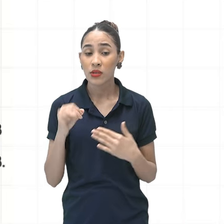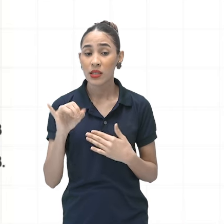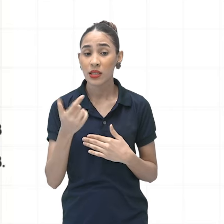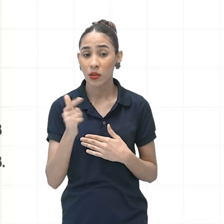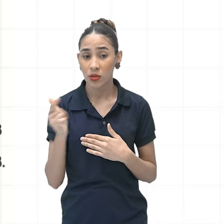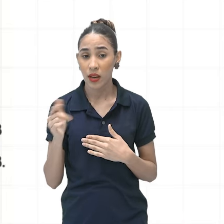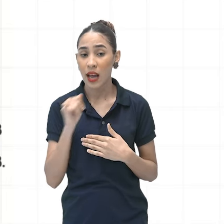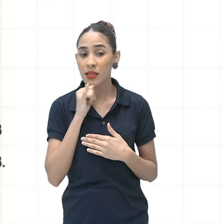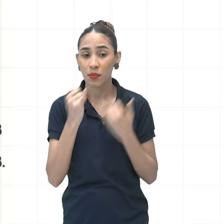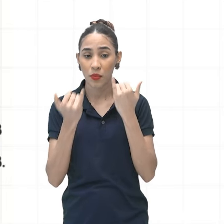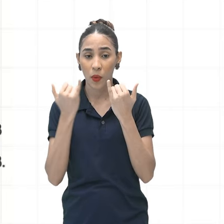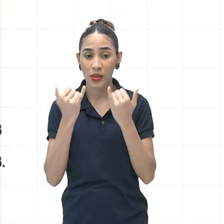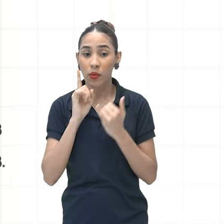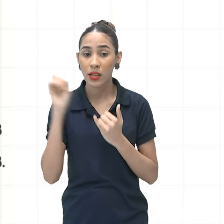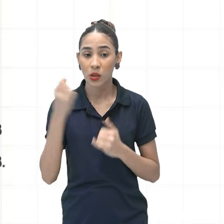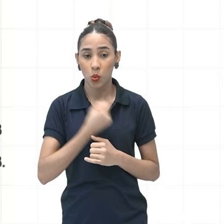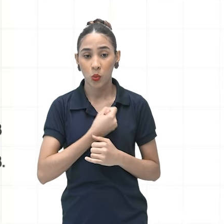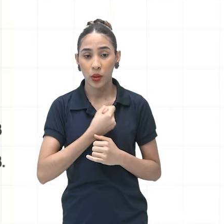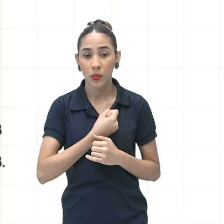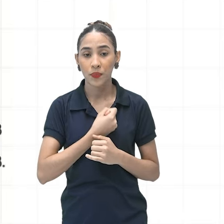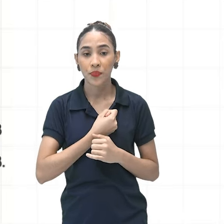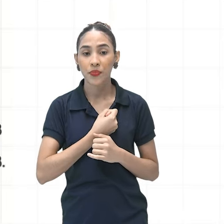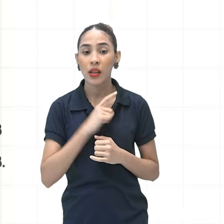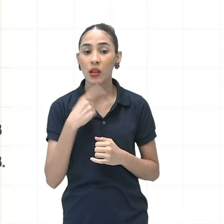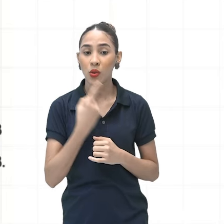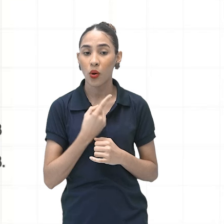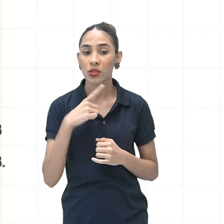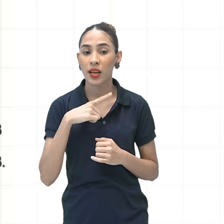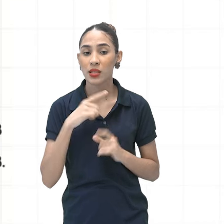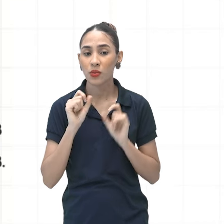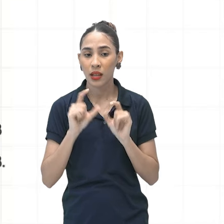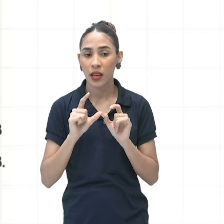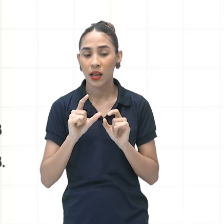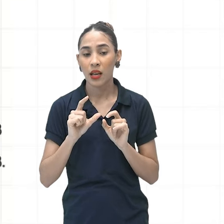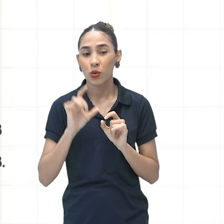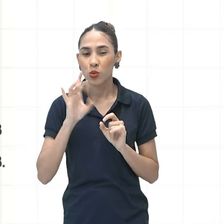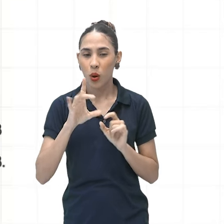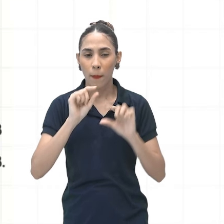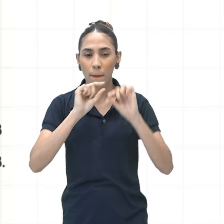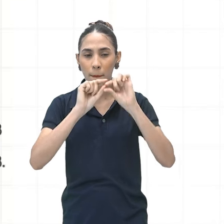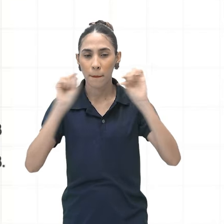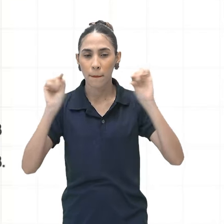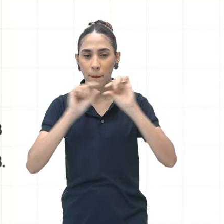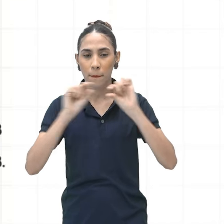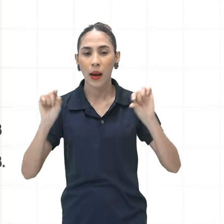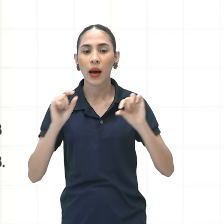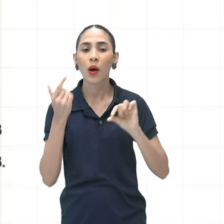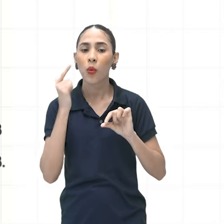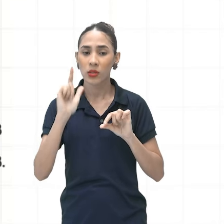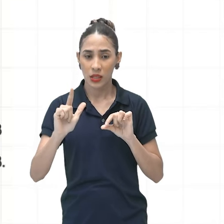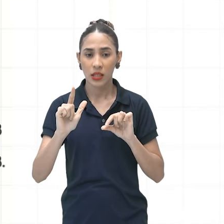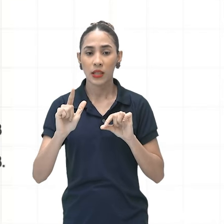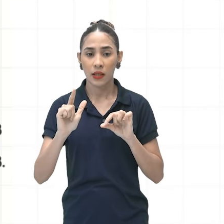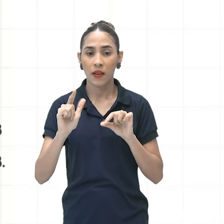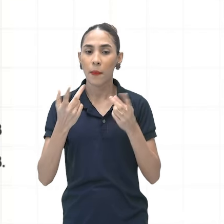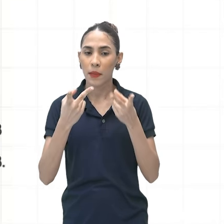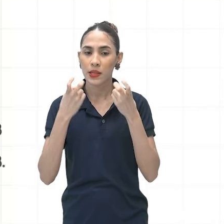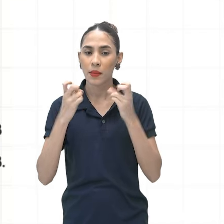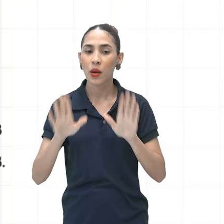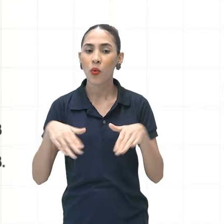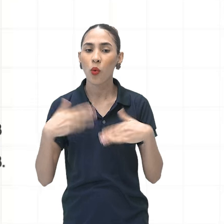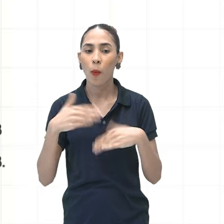aqui essas informações de números, né, se a gente tivesse só as barras, a gente conseguiria identificar qual a marca foi mais